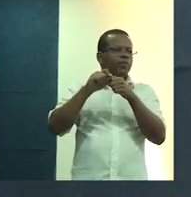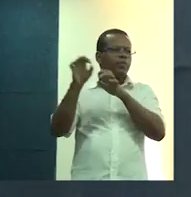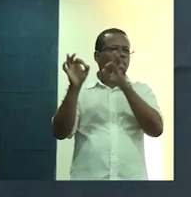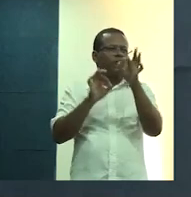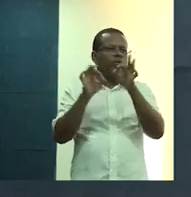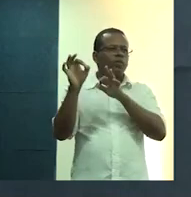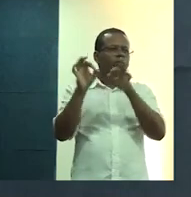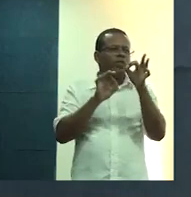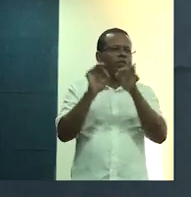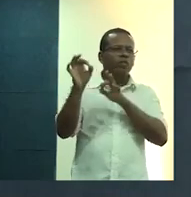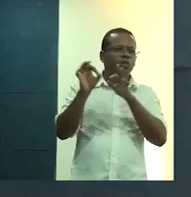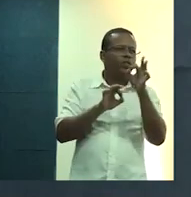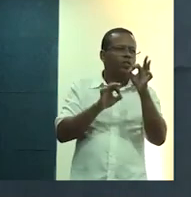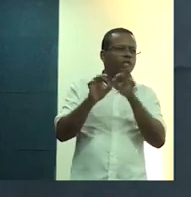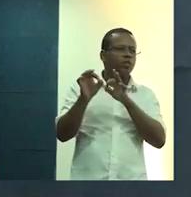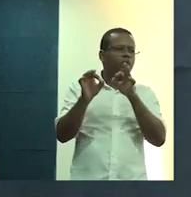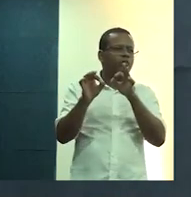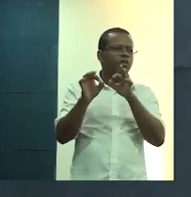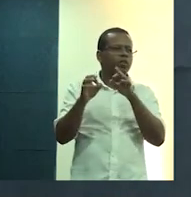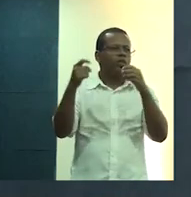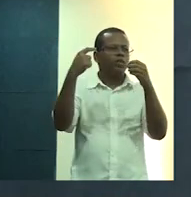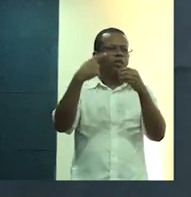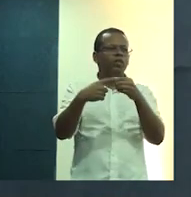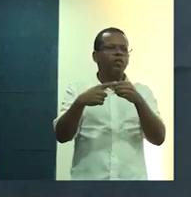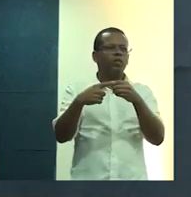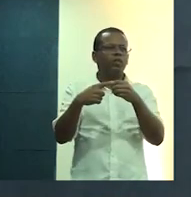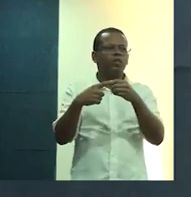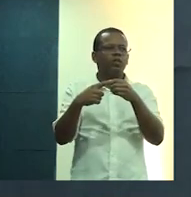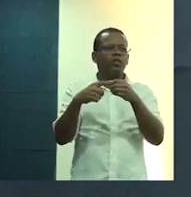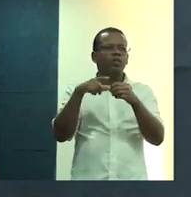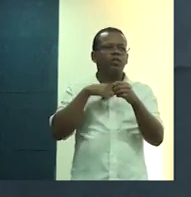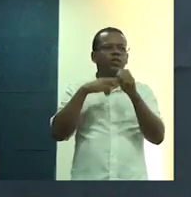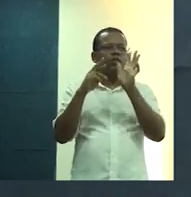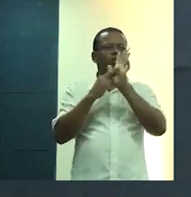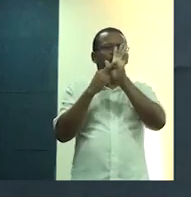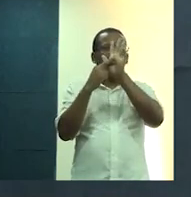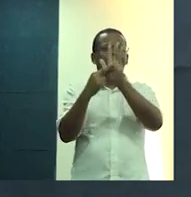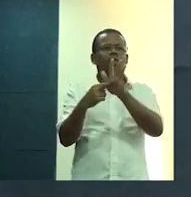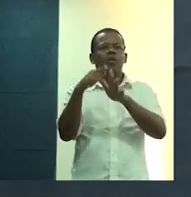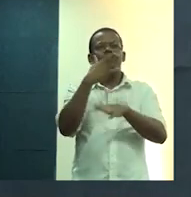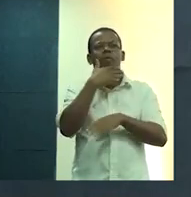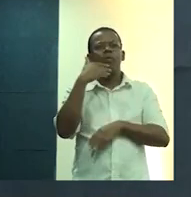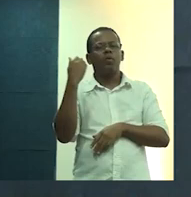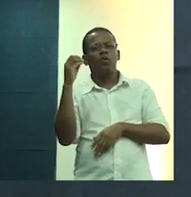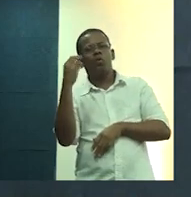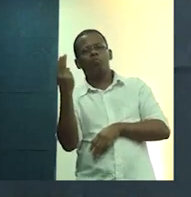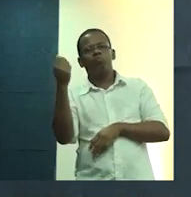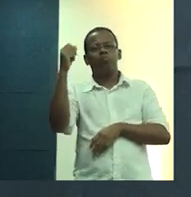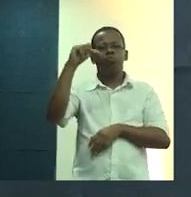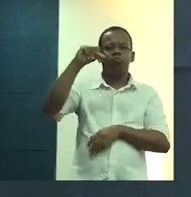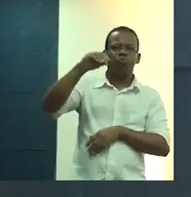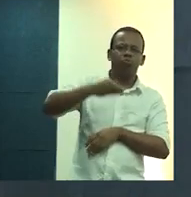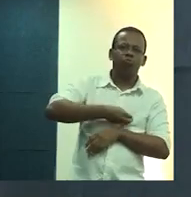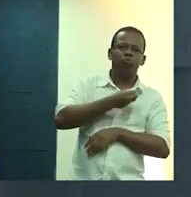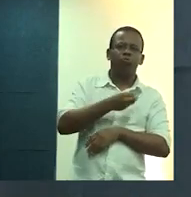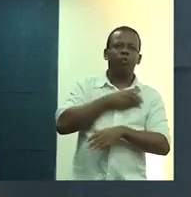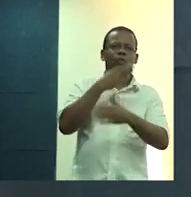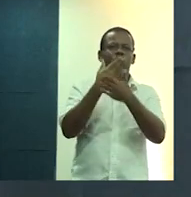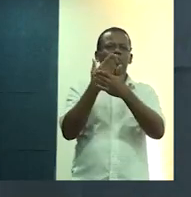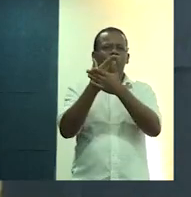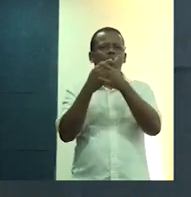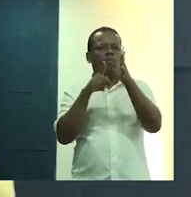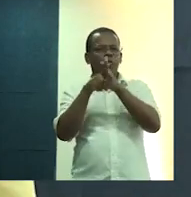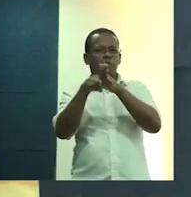até cá essas faixas de arca na cidade elas representam melhores ou piores condições de vida e